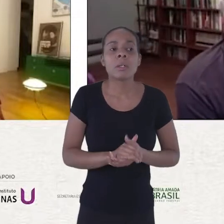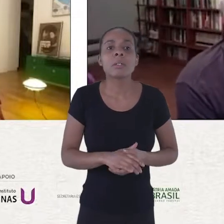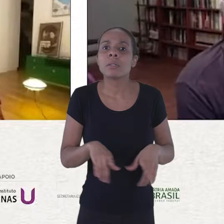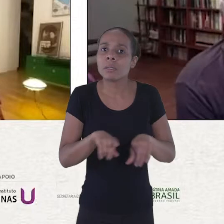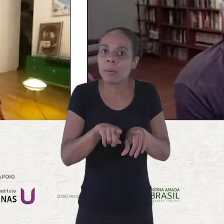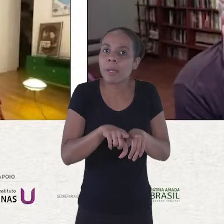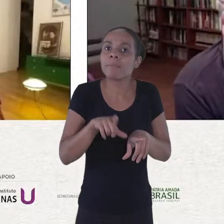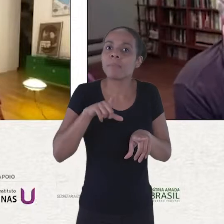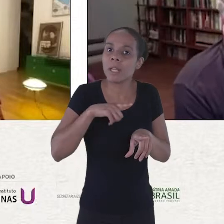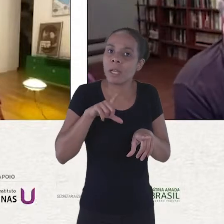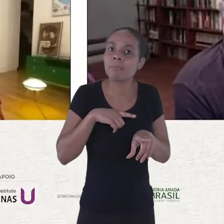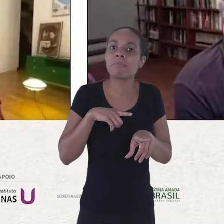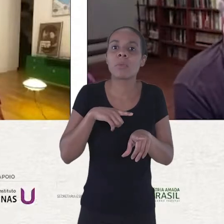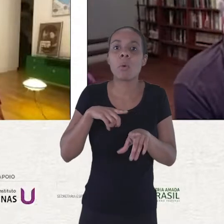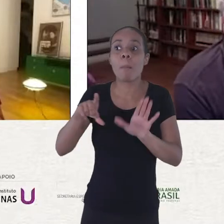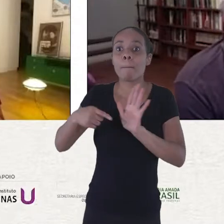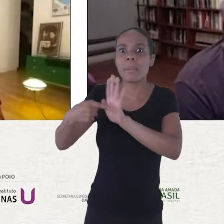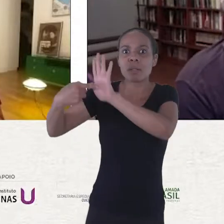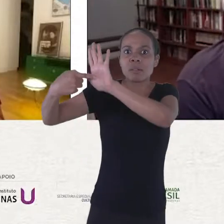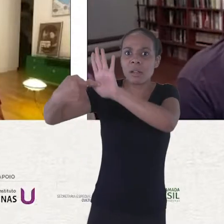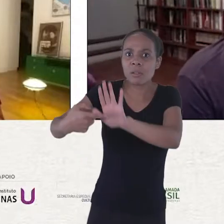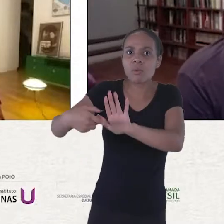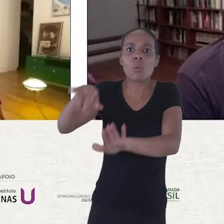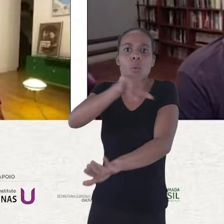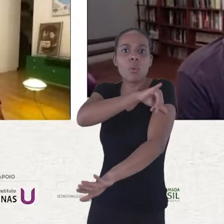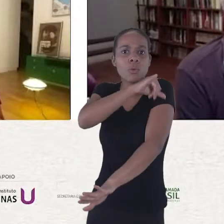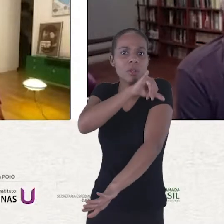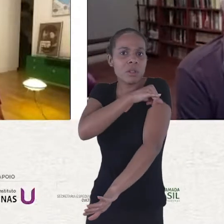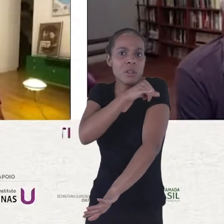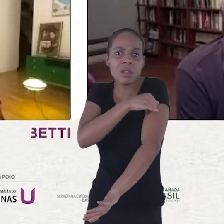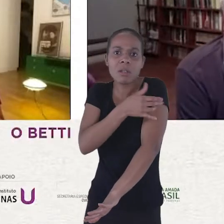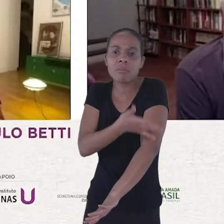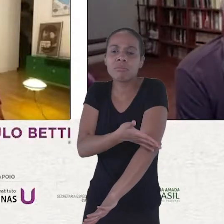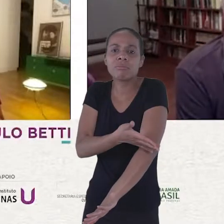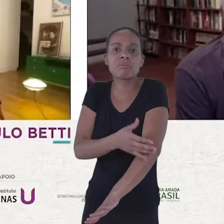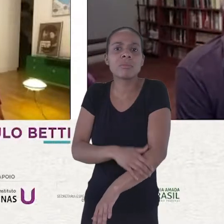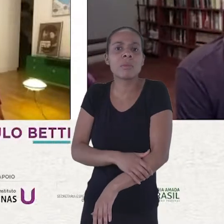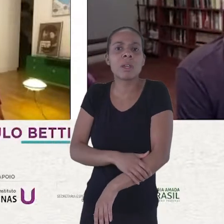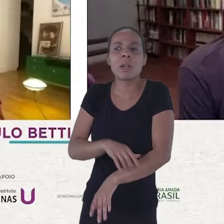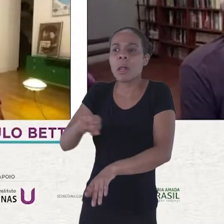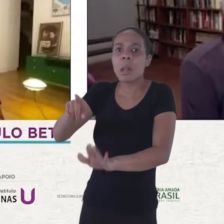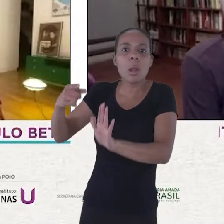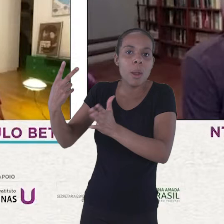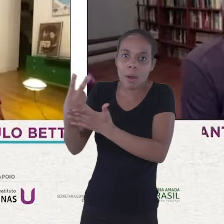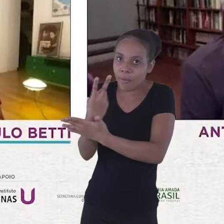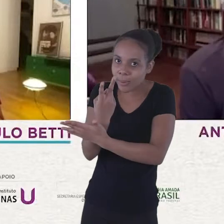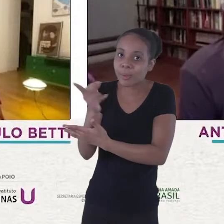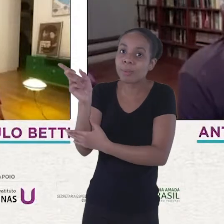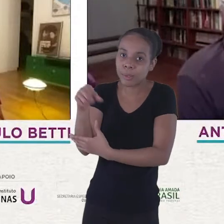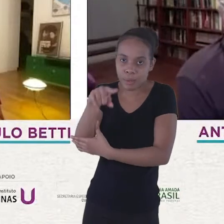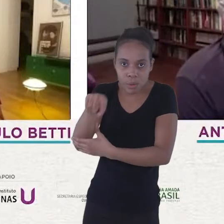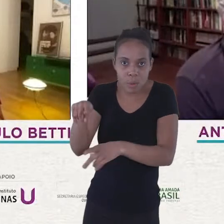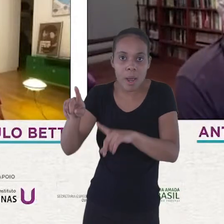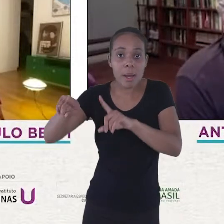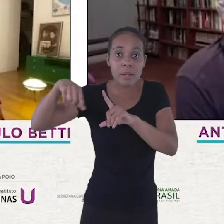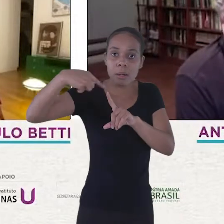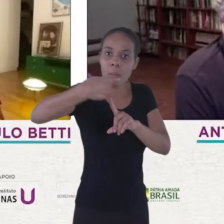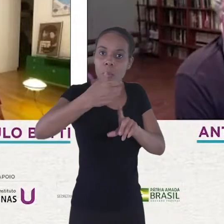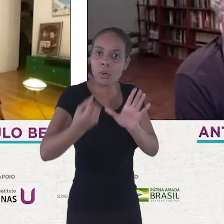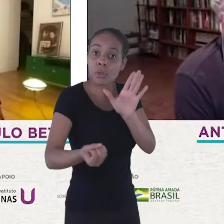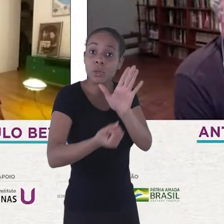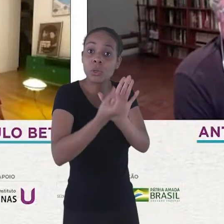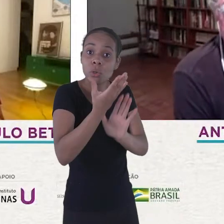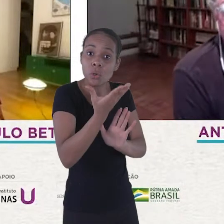concerto que não aconteceu. O Sérgio fez um livro sobre aquilo. O Sérgio era sensacional. Eu era fã dele.